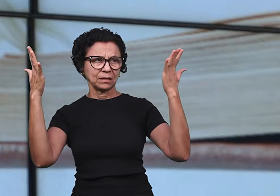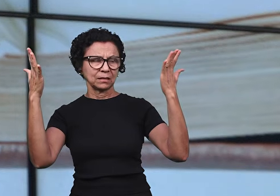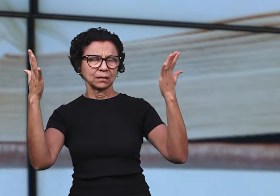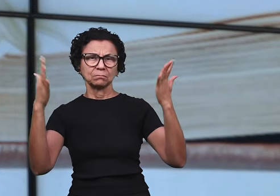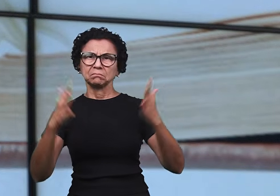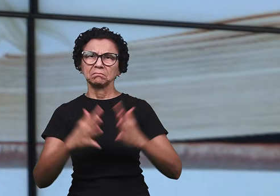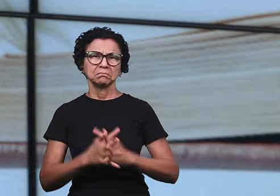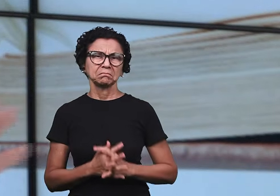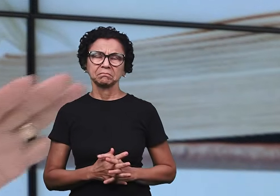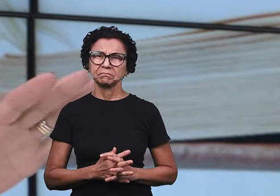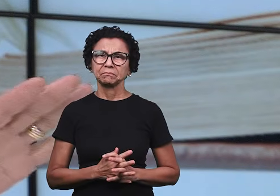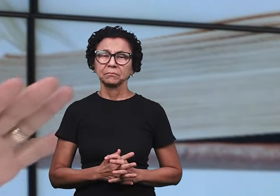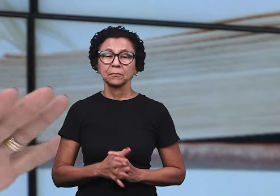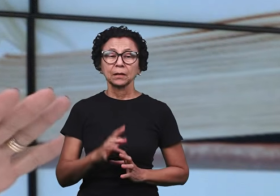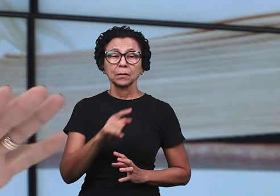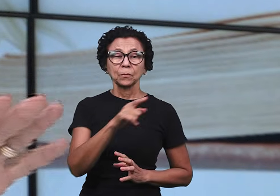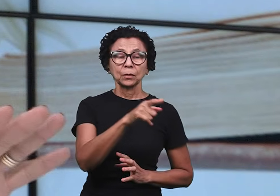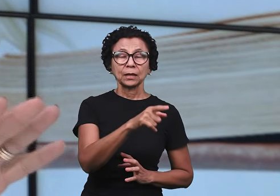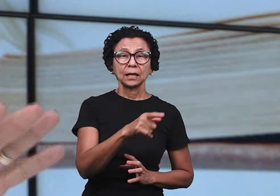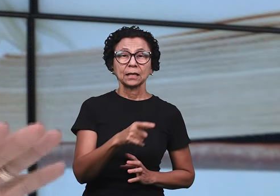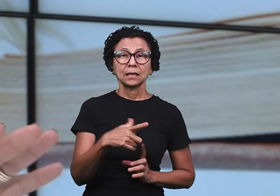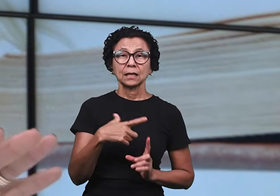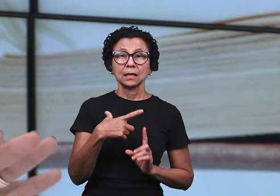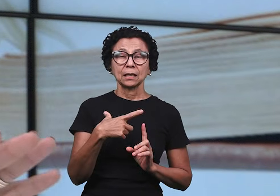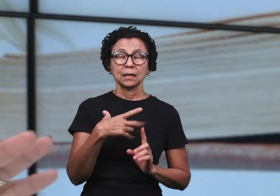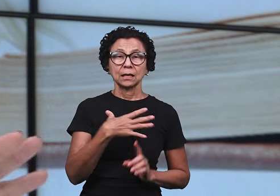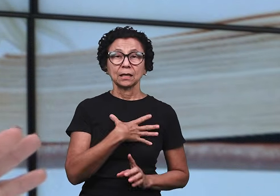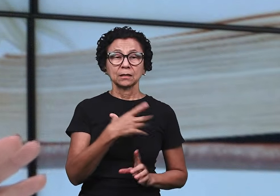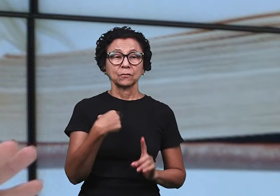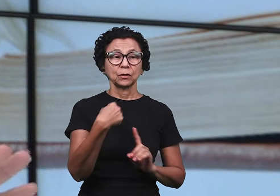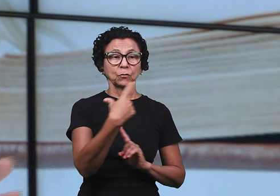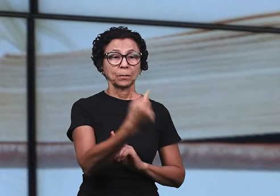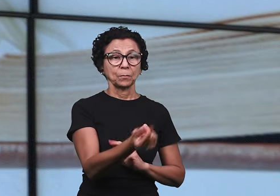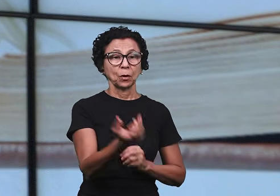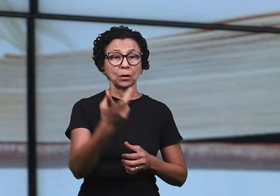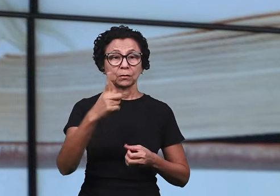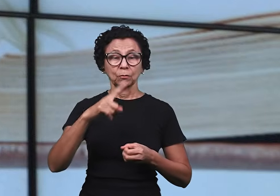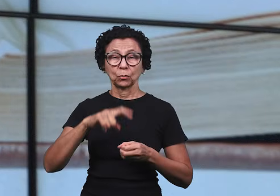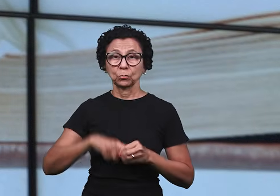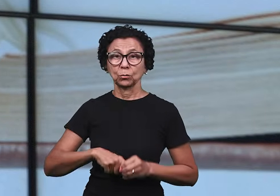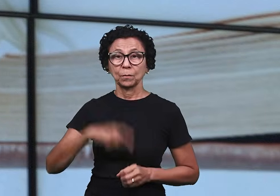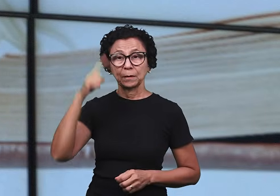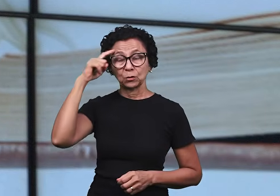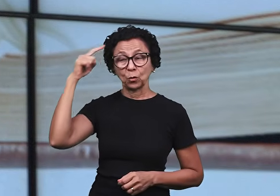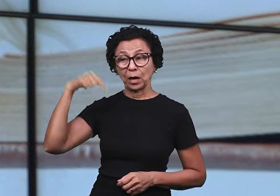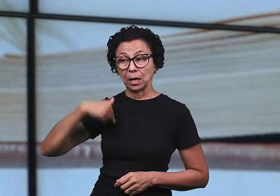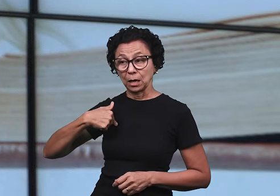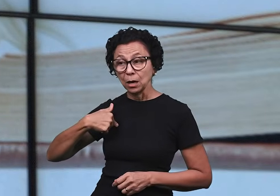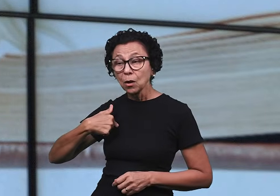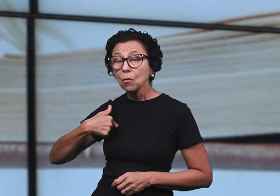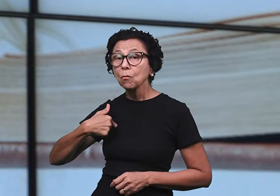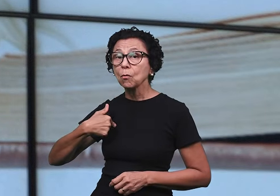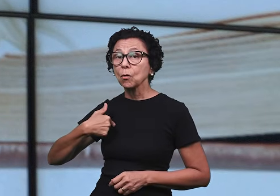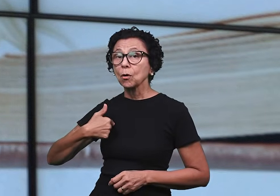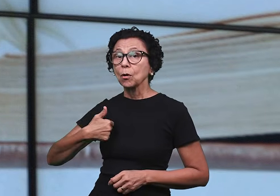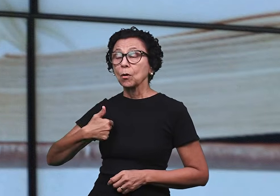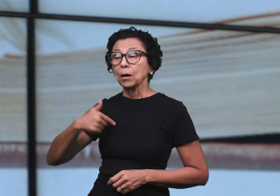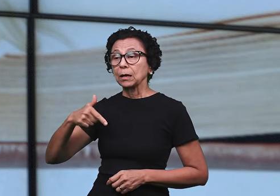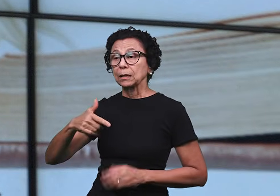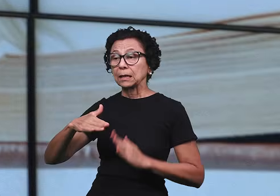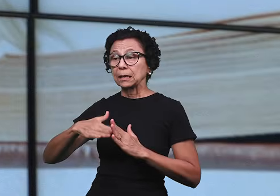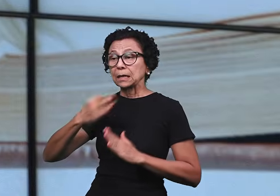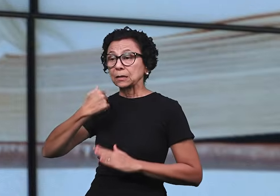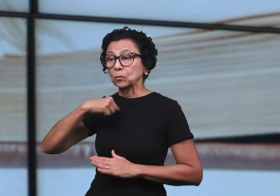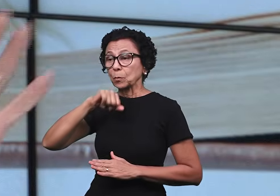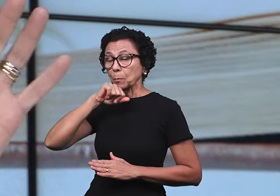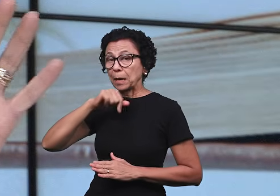importa qual foi o erro. O filho pródigo, quando retornou, ele pensou assim, não, eu vou chegar lá e eu vou ser um empregado da casa do meu